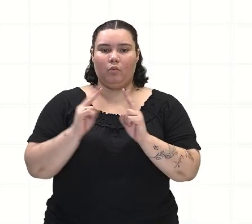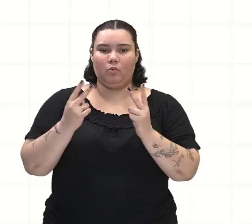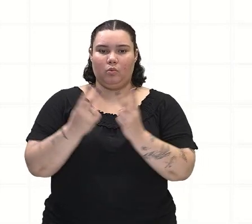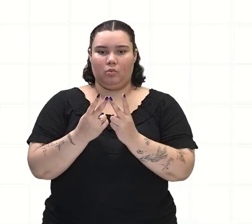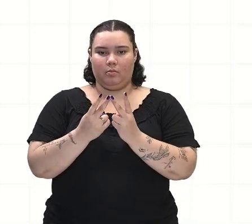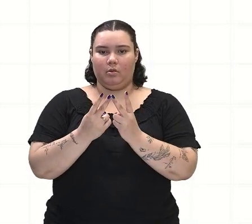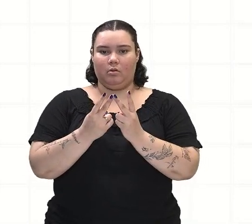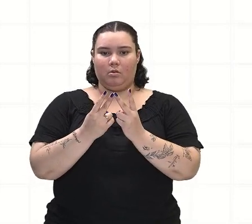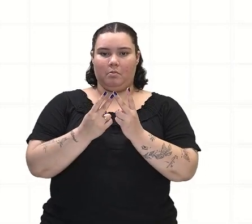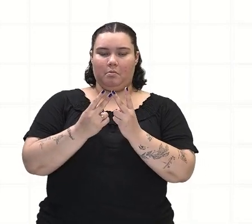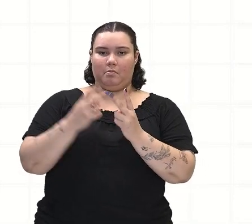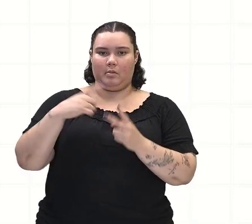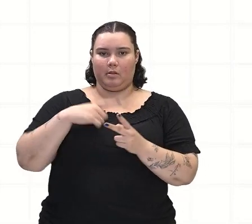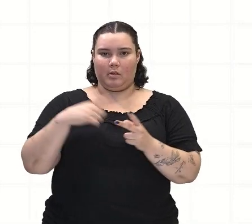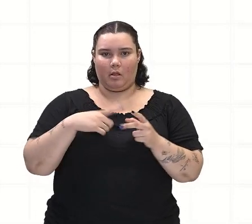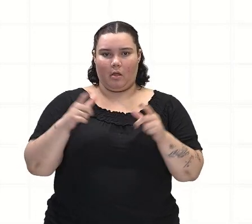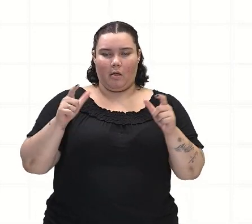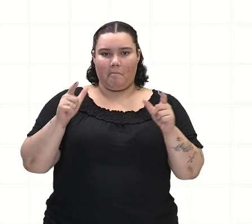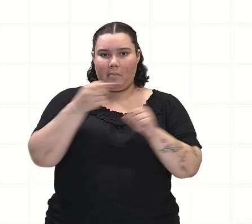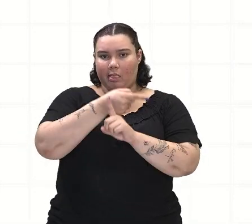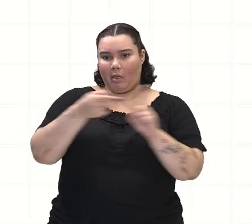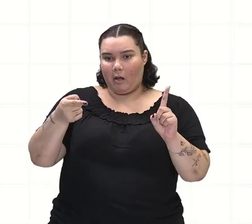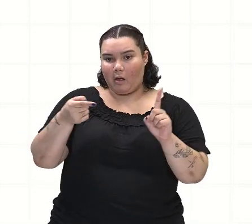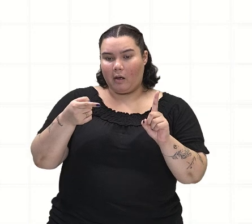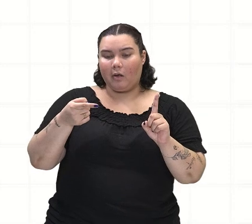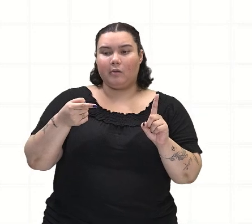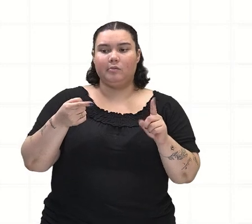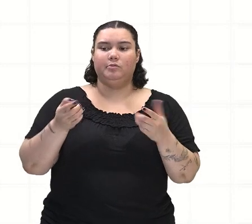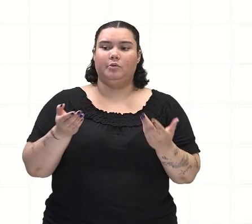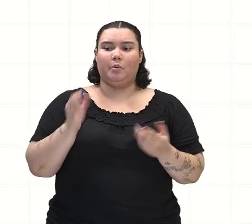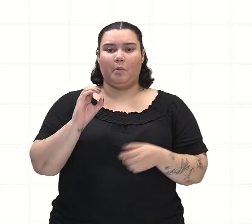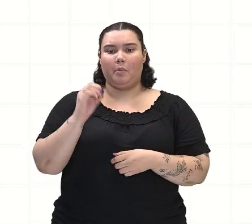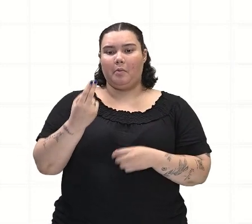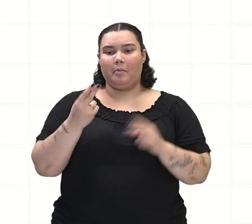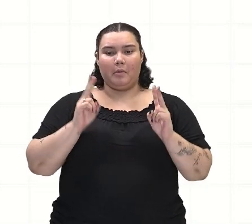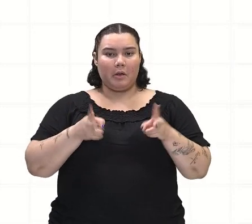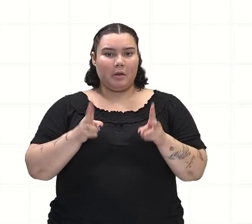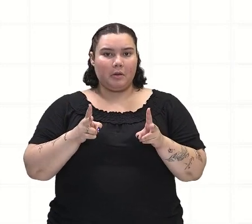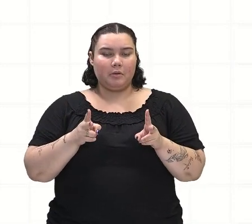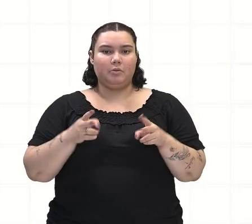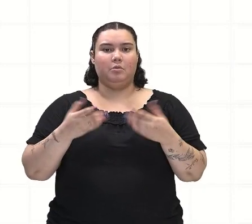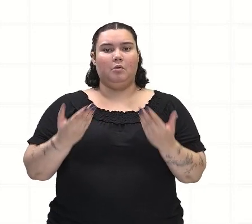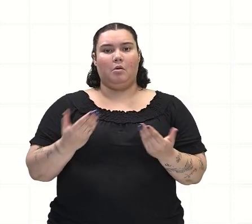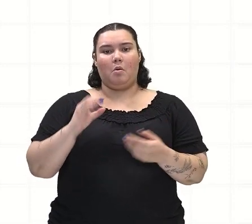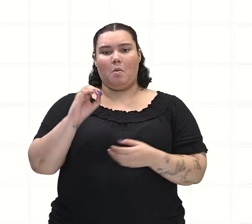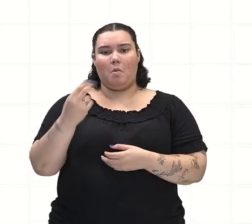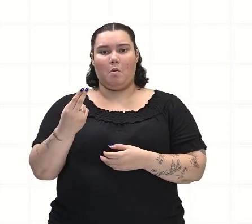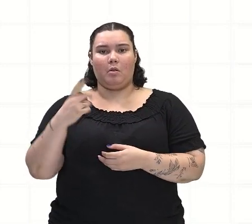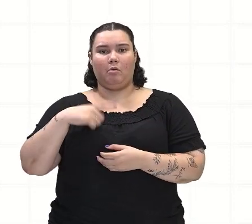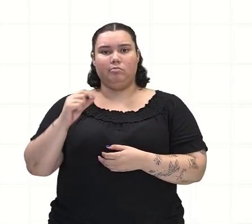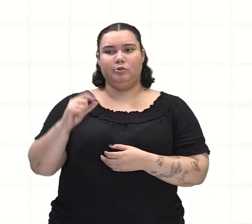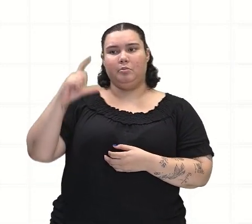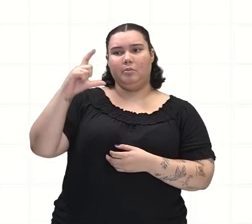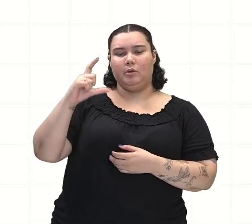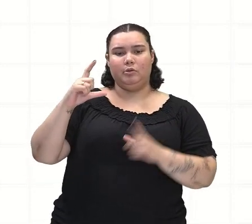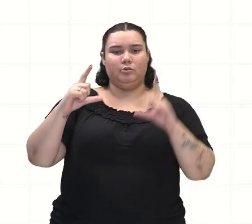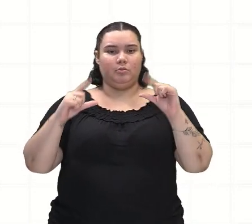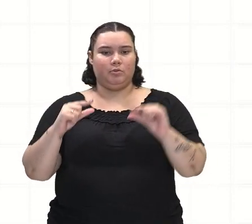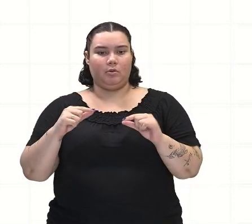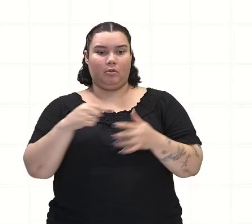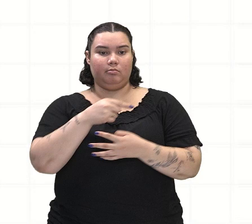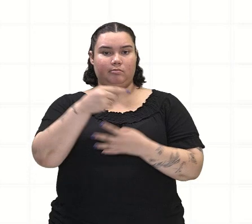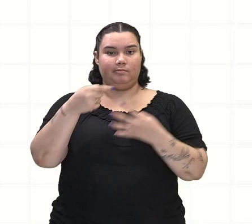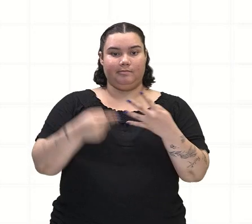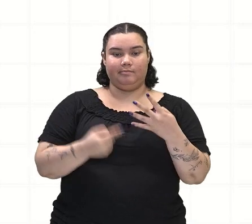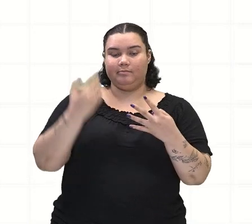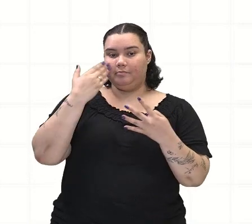de dentro ele vai ser reduzido pela metade? Será se permanece o mesmo? Será se aumenta, né? Essas são as opções